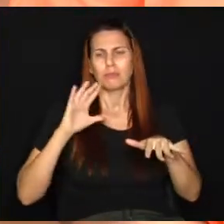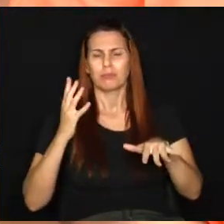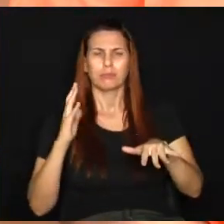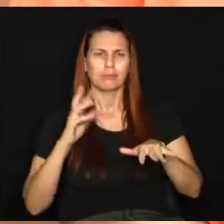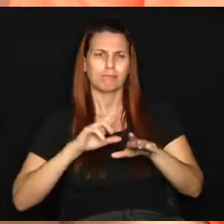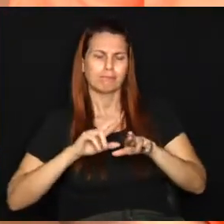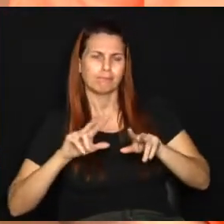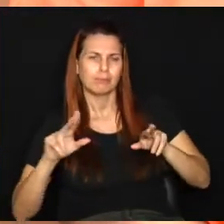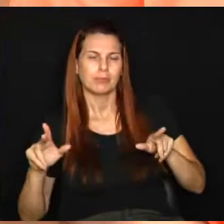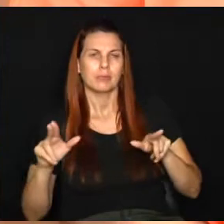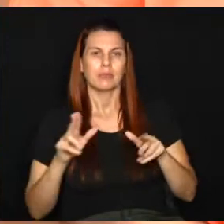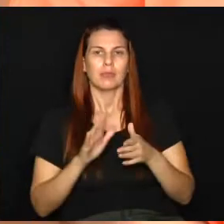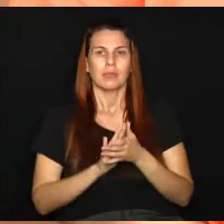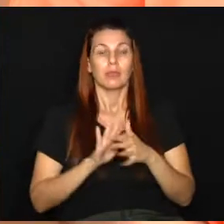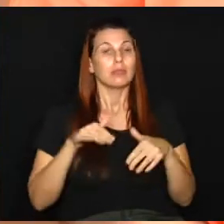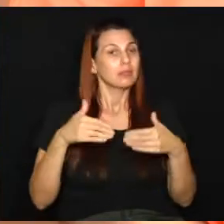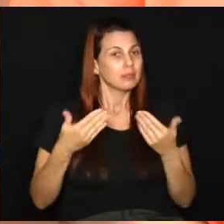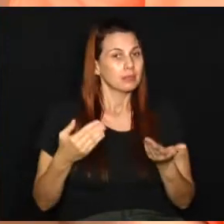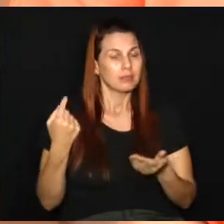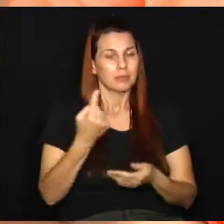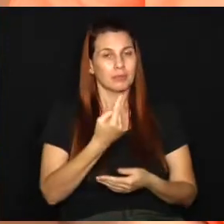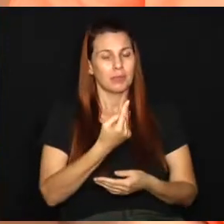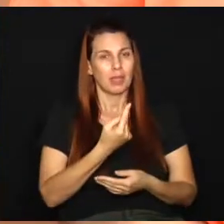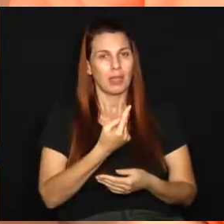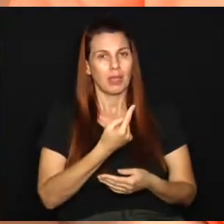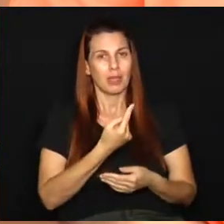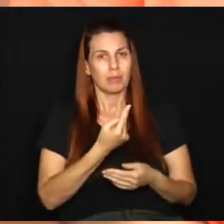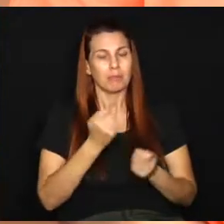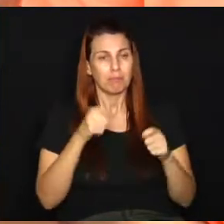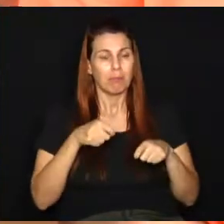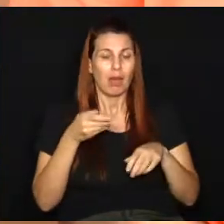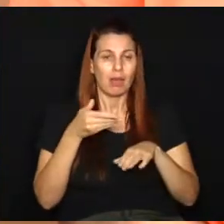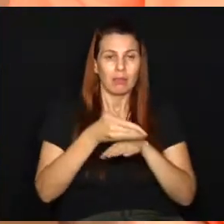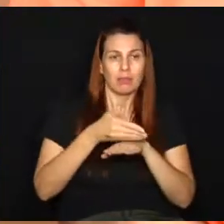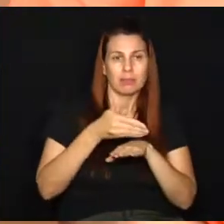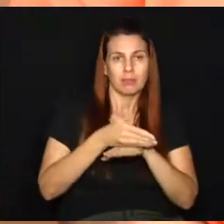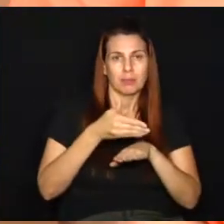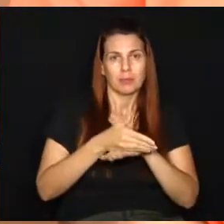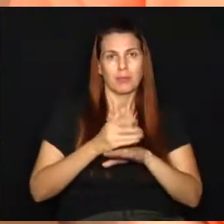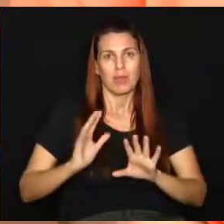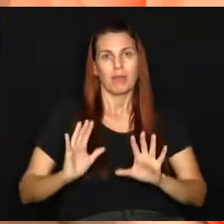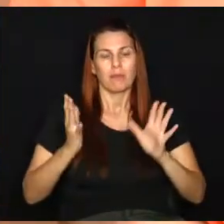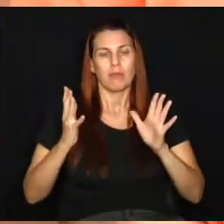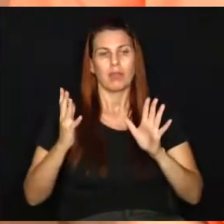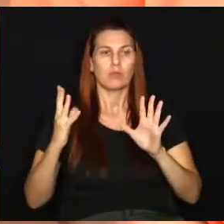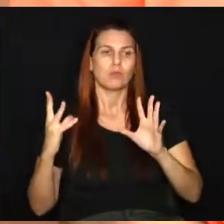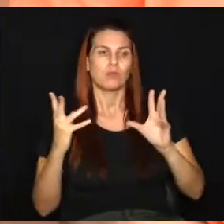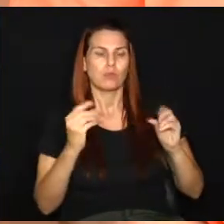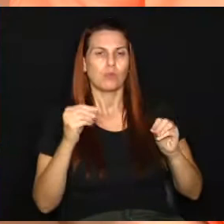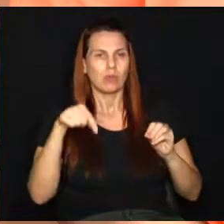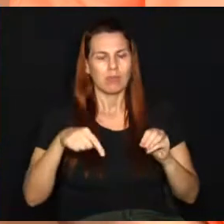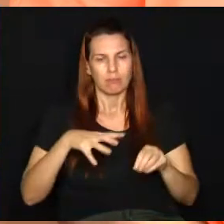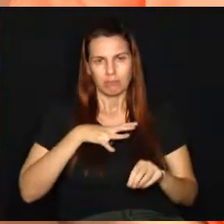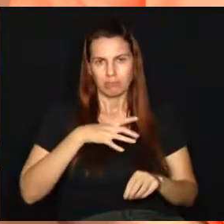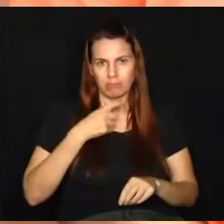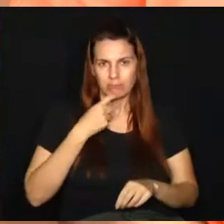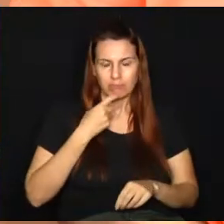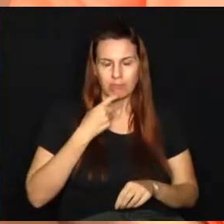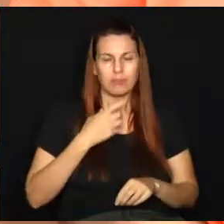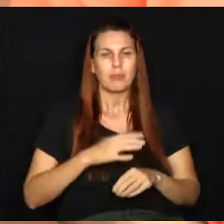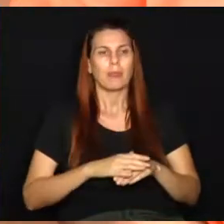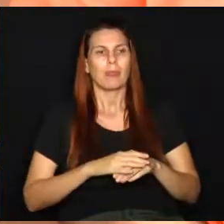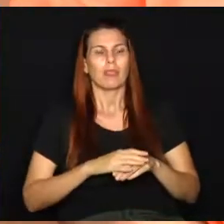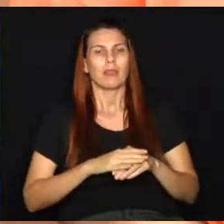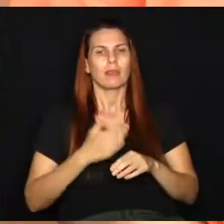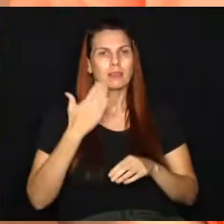eventos. Então, para que a gente também não, né, pudesse participar dos eventos da cidade, estar contemplando as